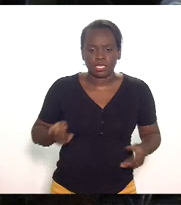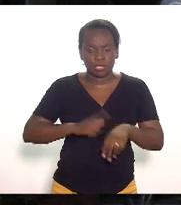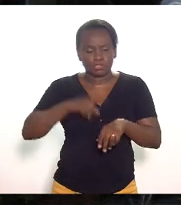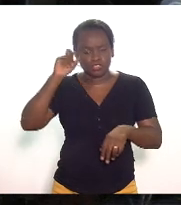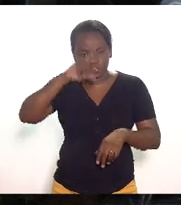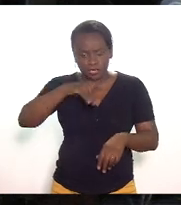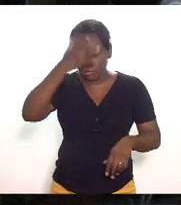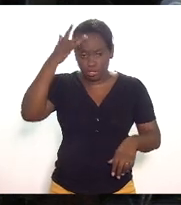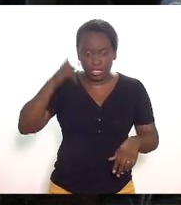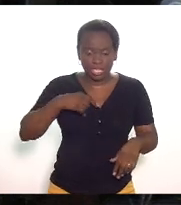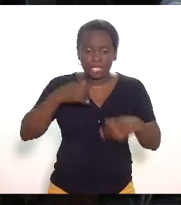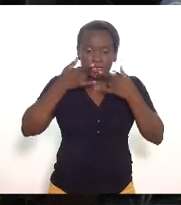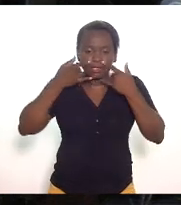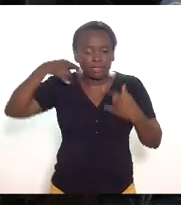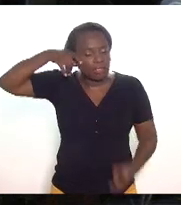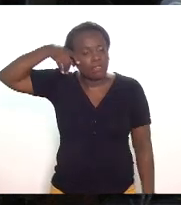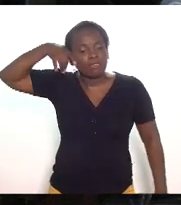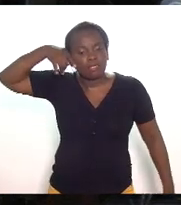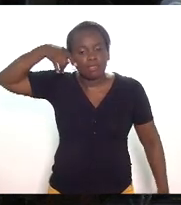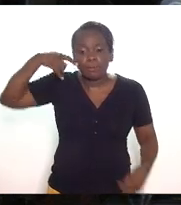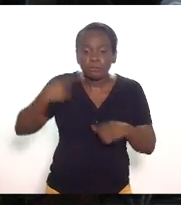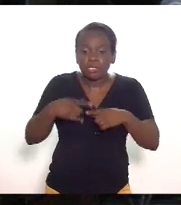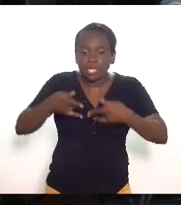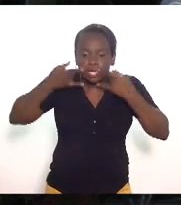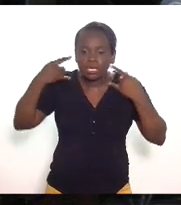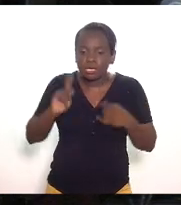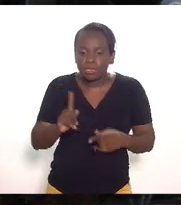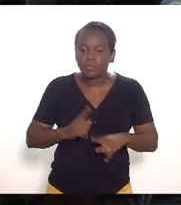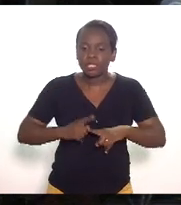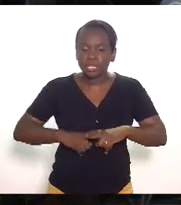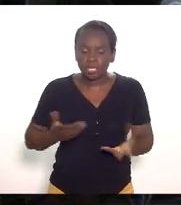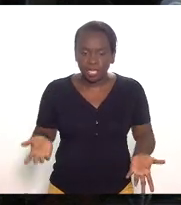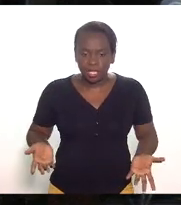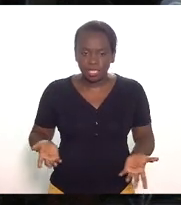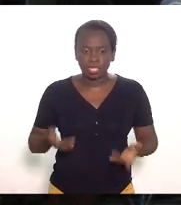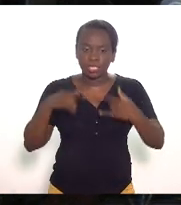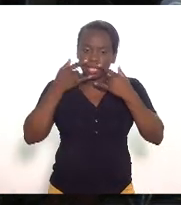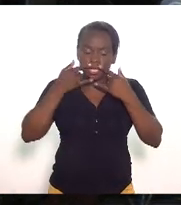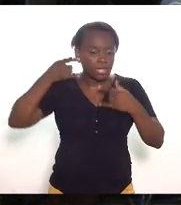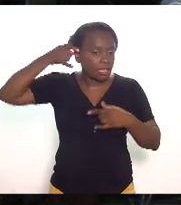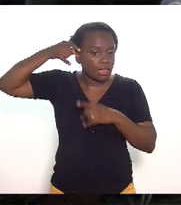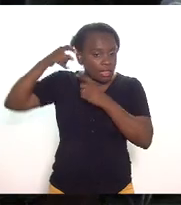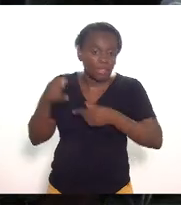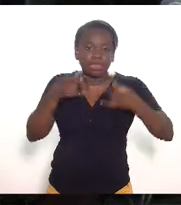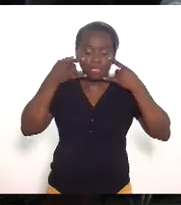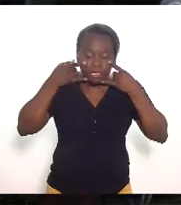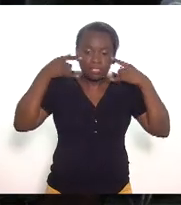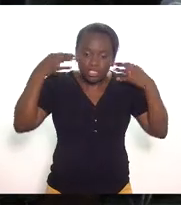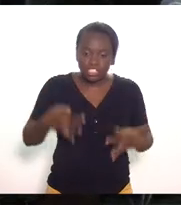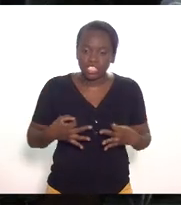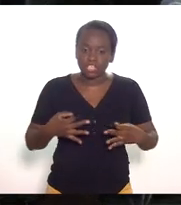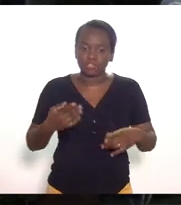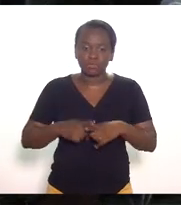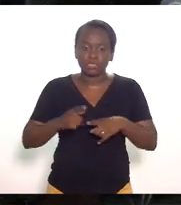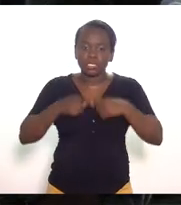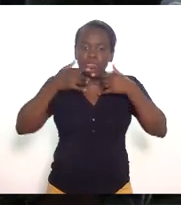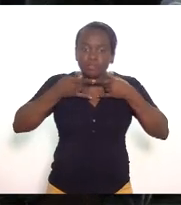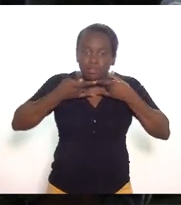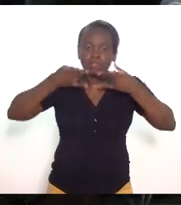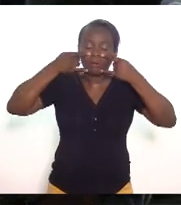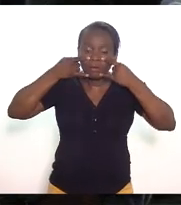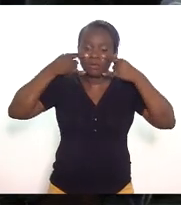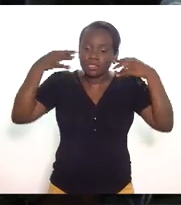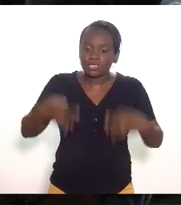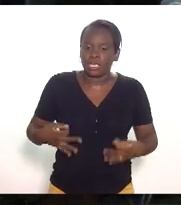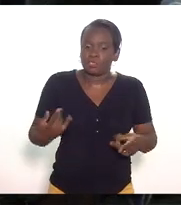está com a máscara na orelha, por que é que não põe no rosto, né? Por que é que não tira da orelha e põe no rosto? Por que é que não tira do queixo e põe no